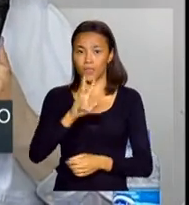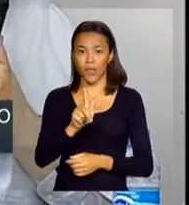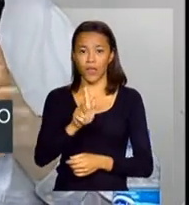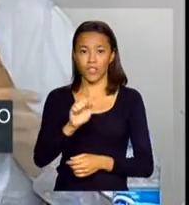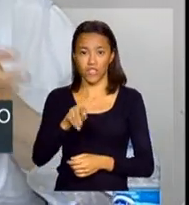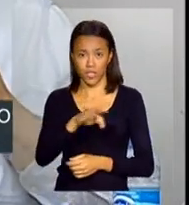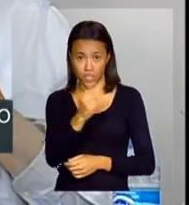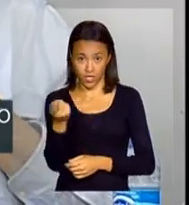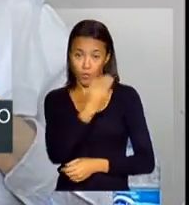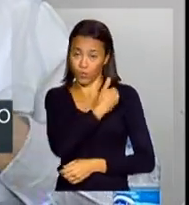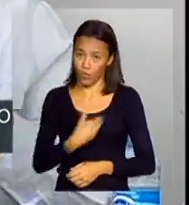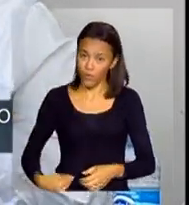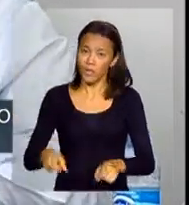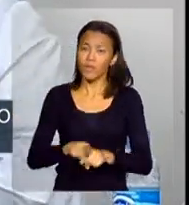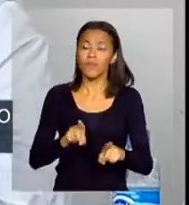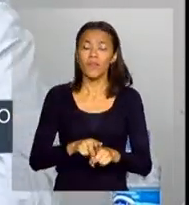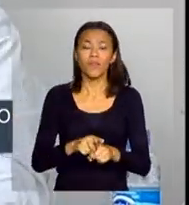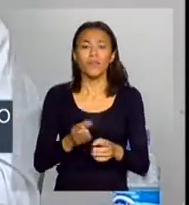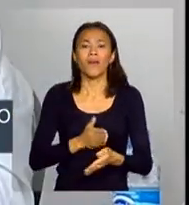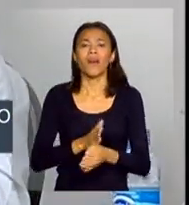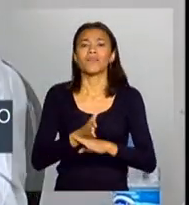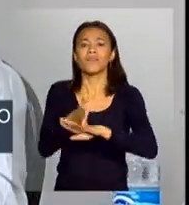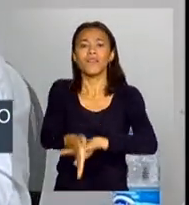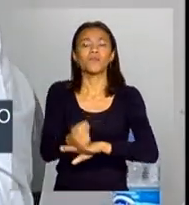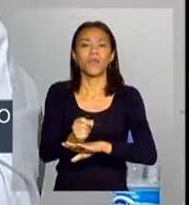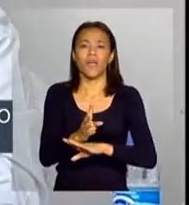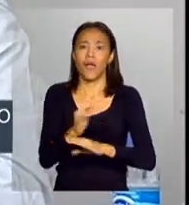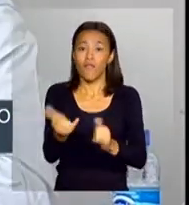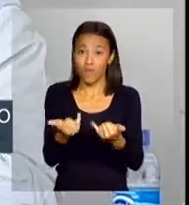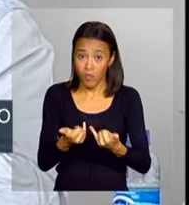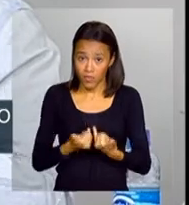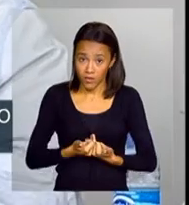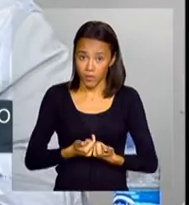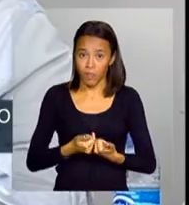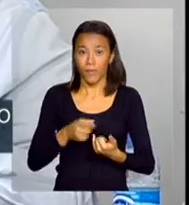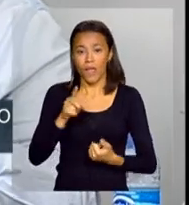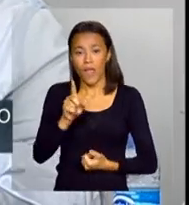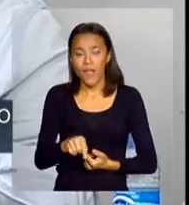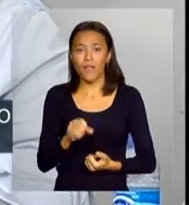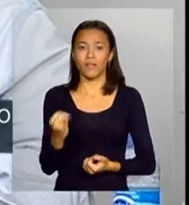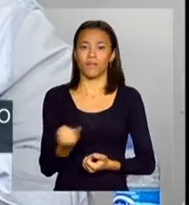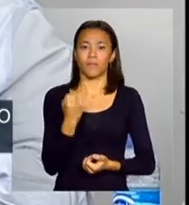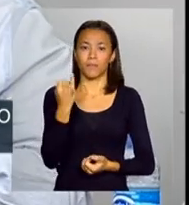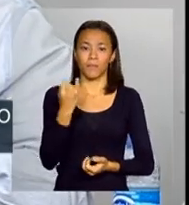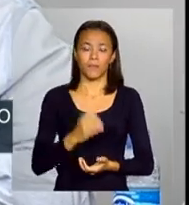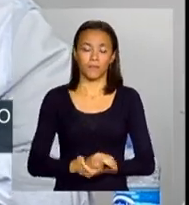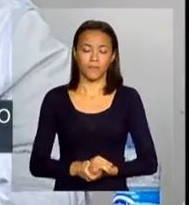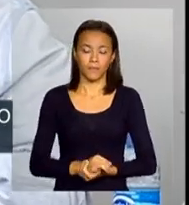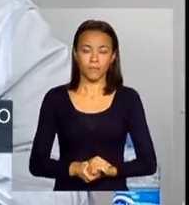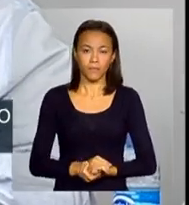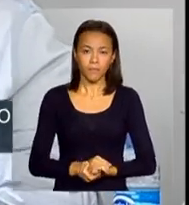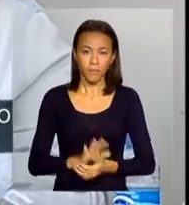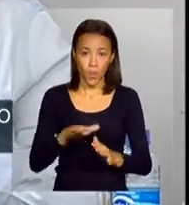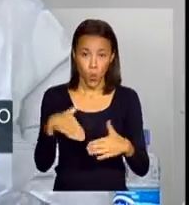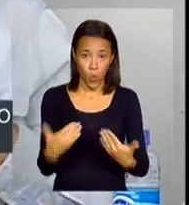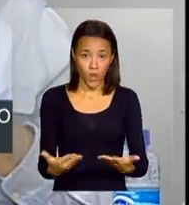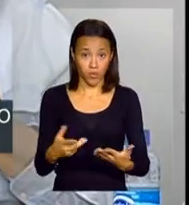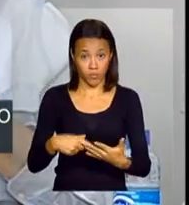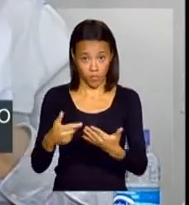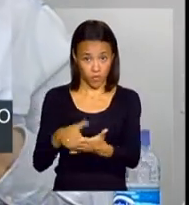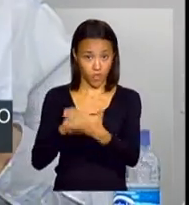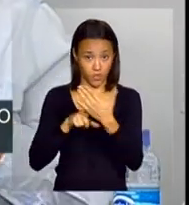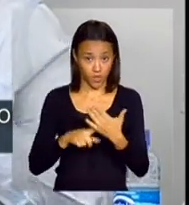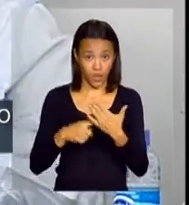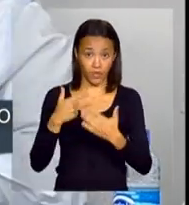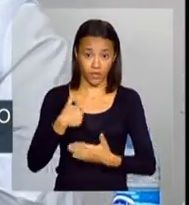acesso à informação ser absolutamente estratégico. É um pouco o espírito que, quando me foi mostrada ainda